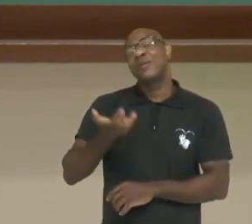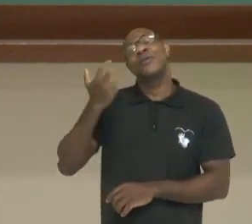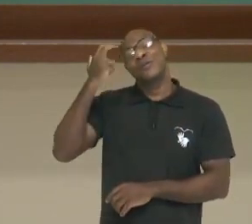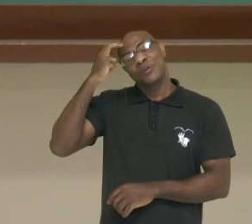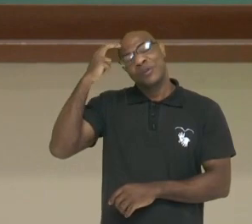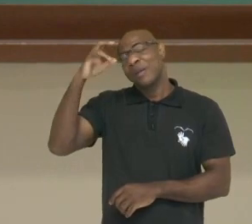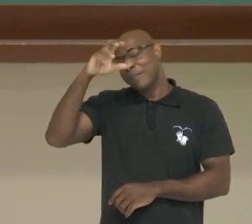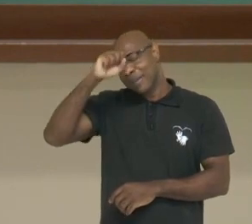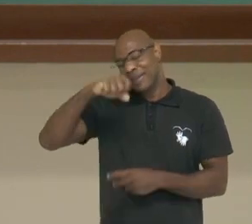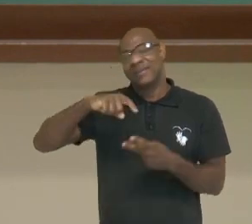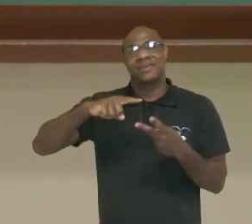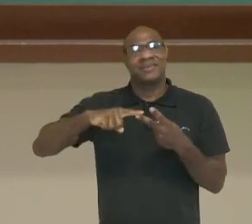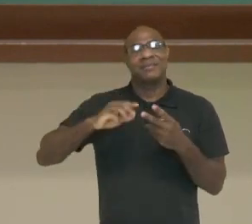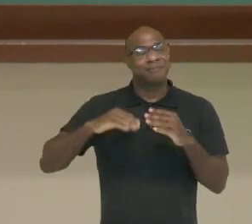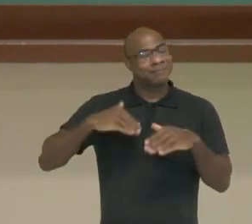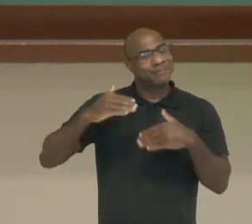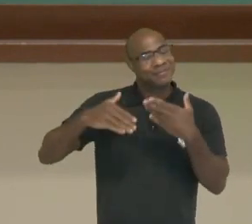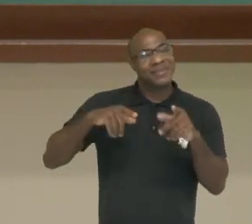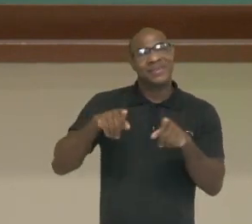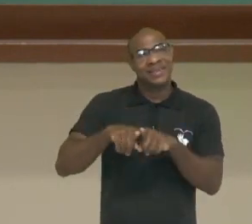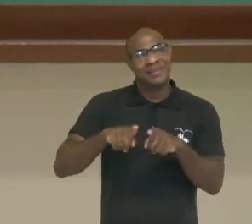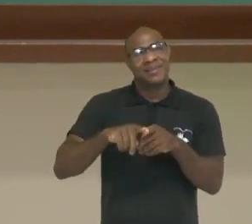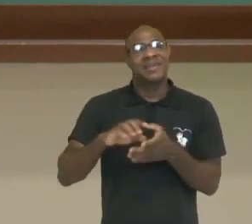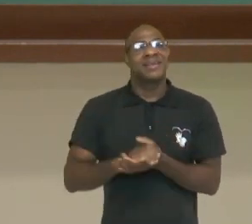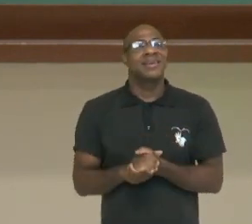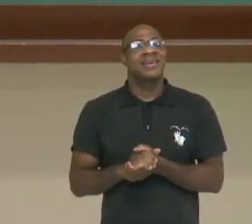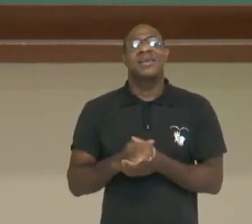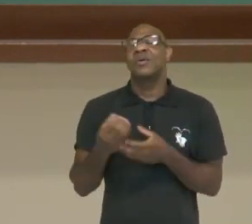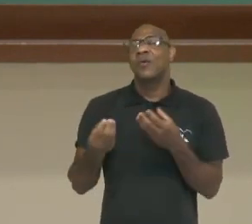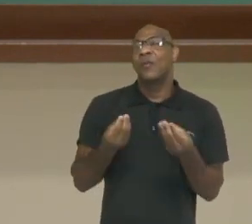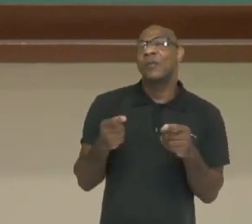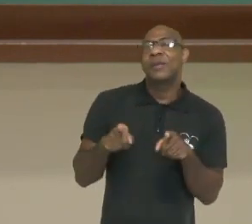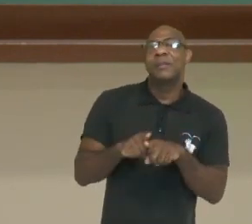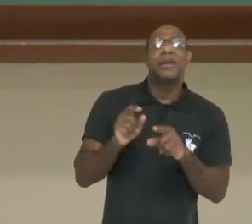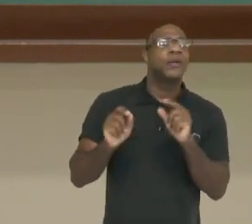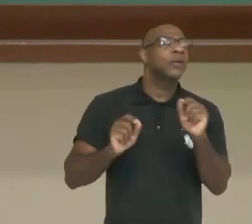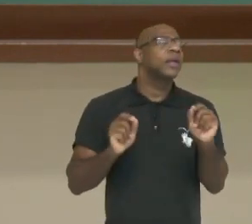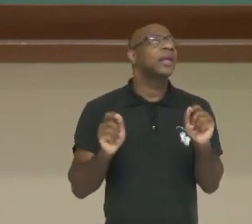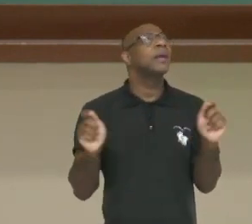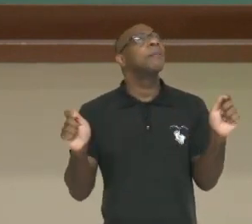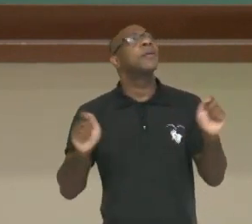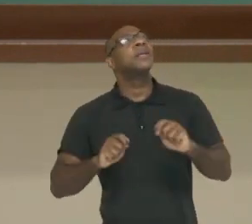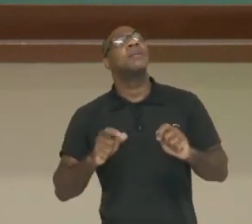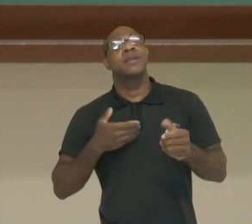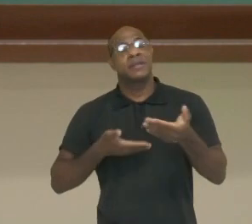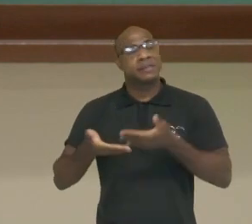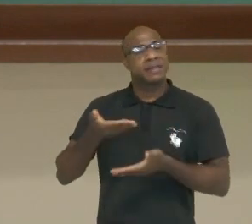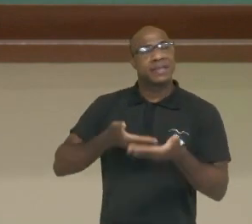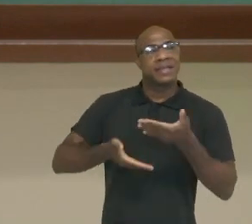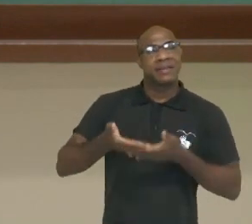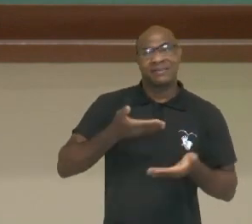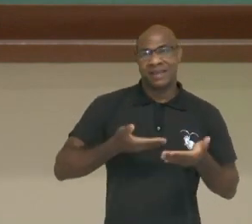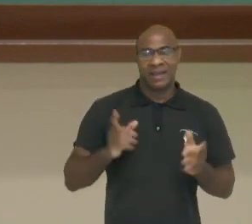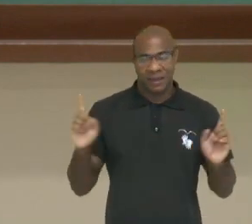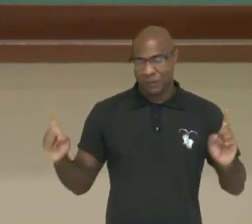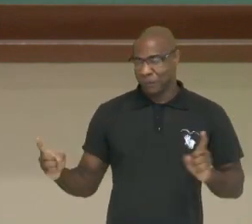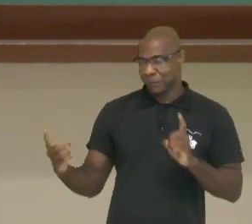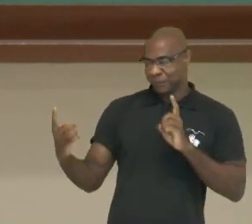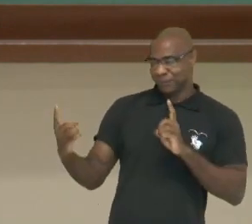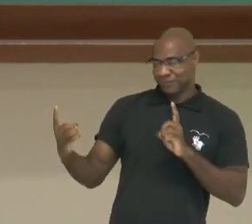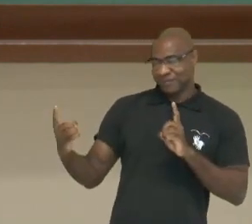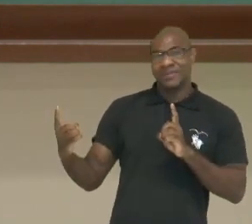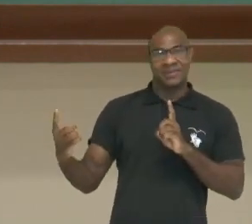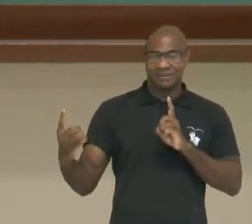né? De como surgiu essa modalidade, como nós podemos interagir com o nosso adversário, né? Que